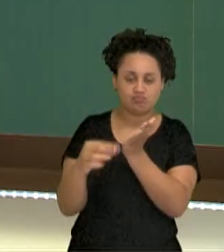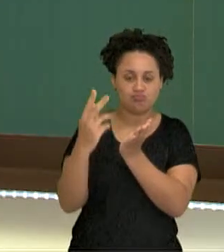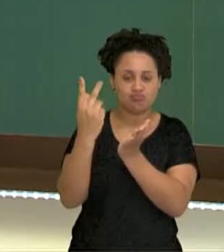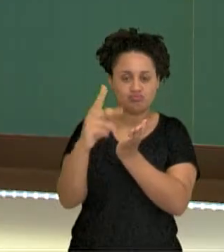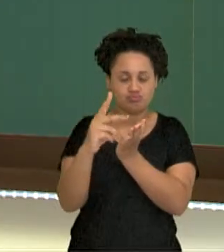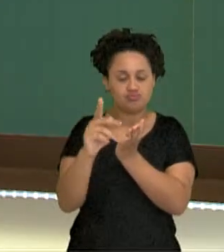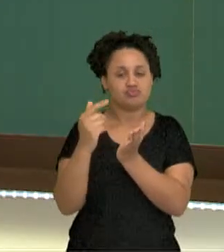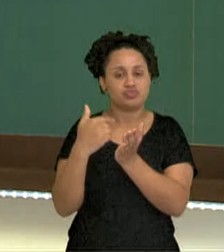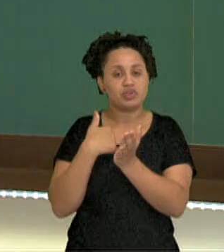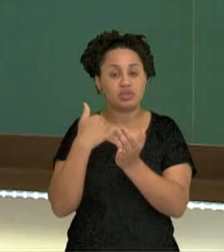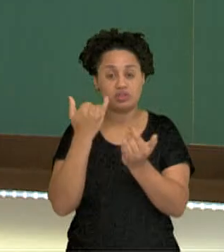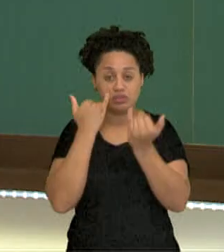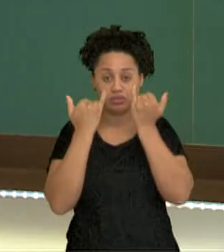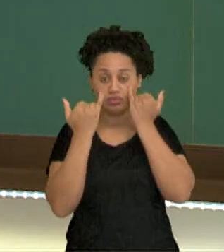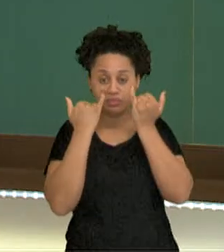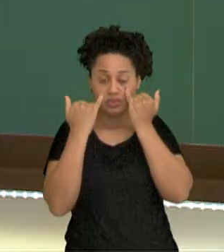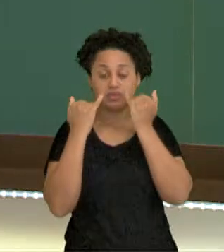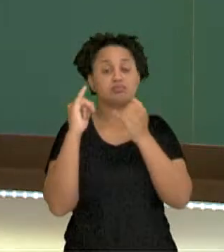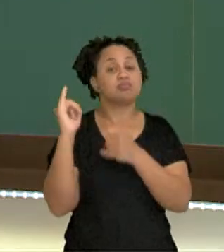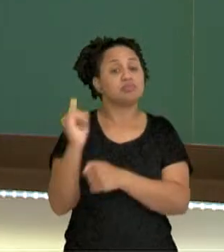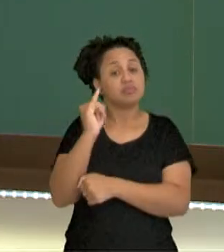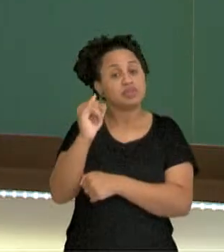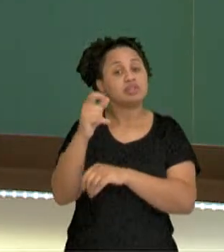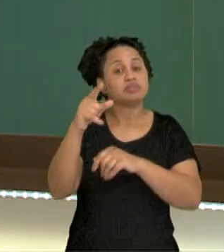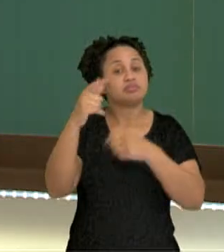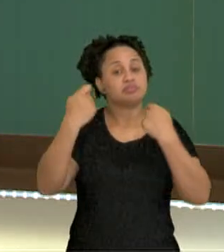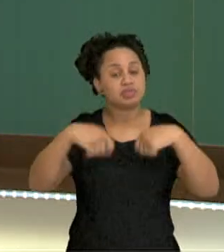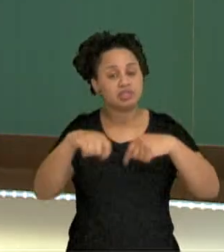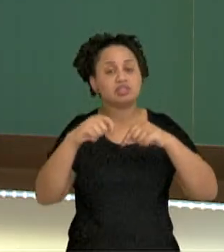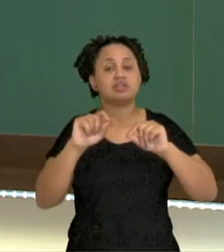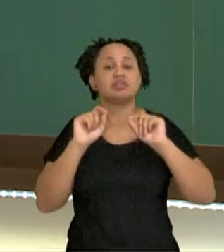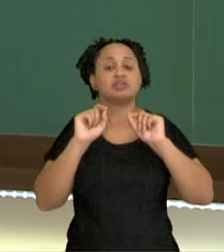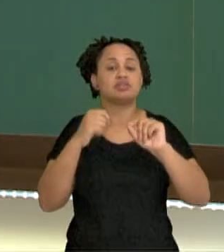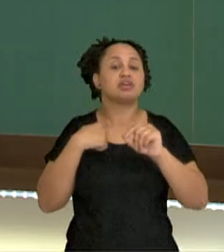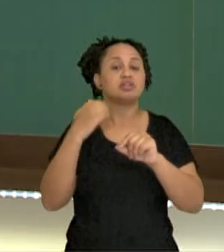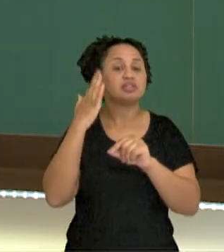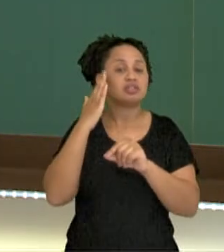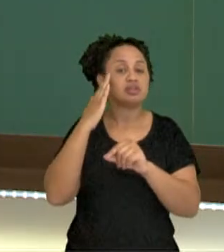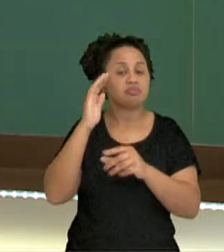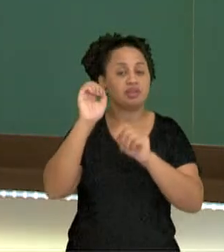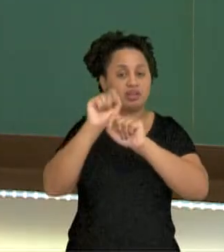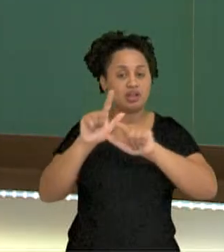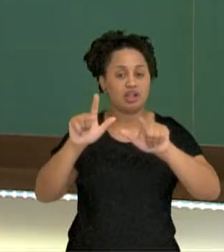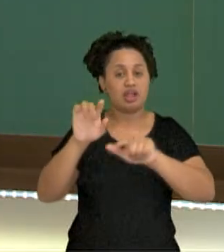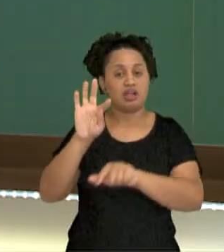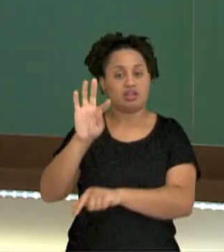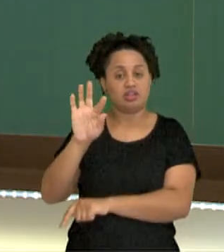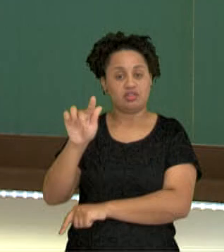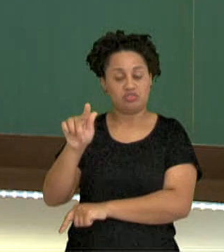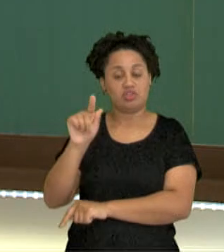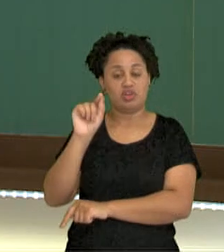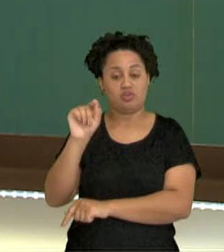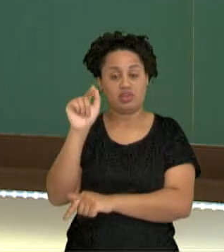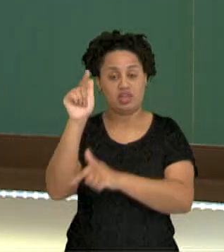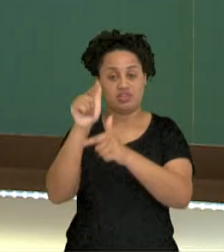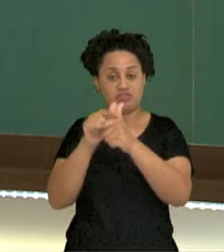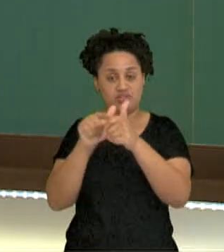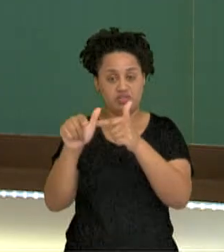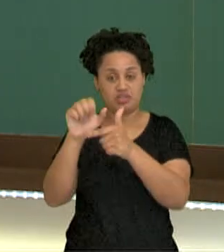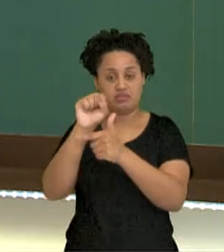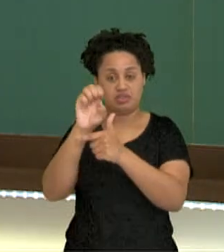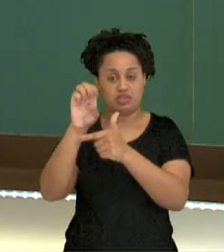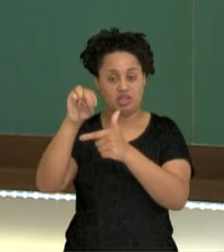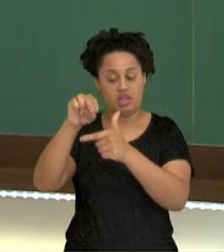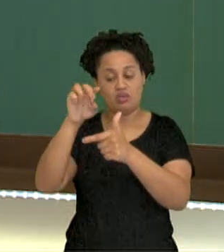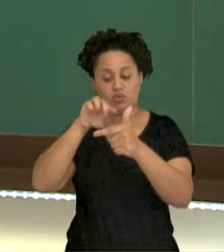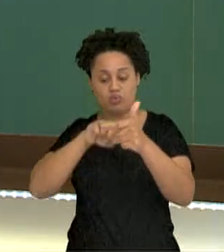Então gravem essa informação, vocês vão precisar da definição de que tangente de um ângulo é a divisão do valor do